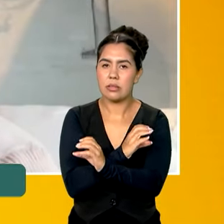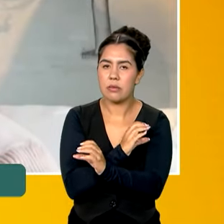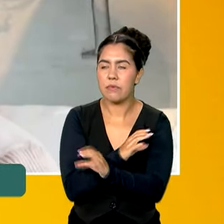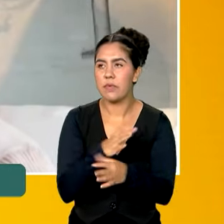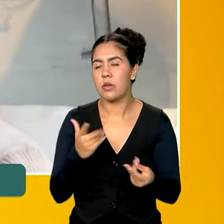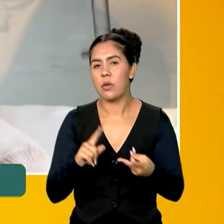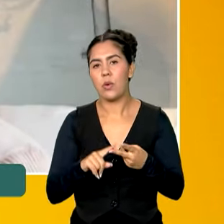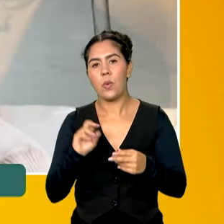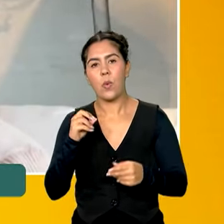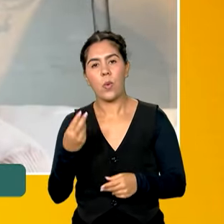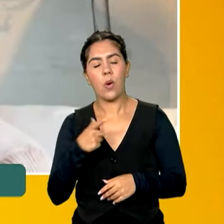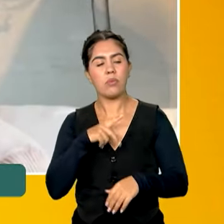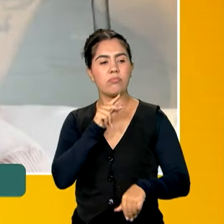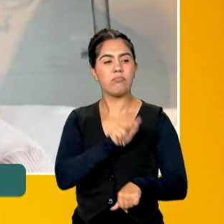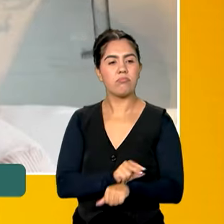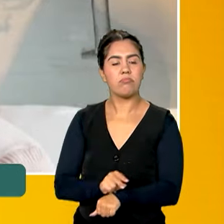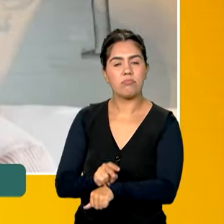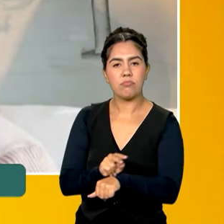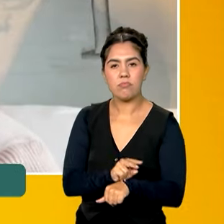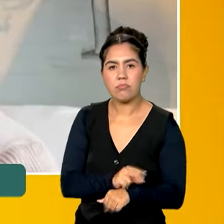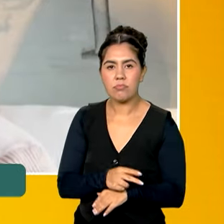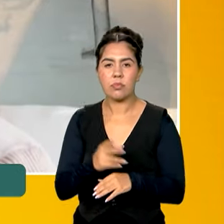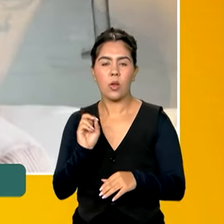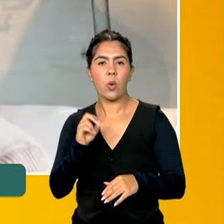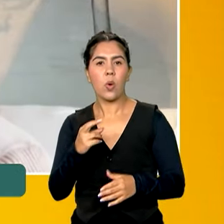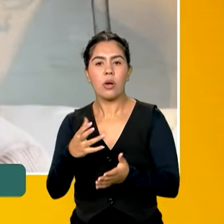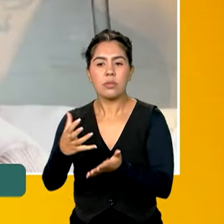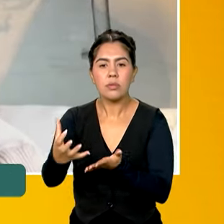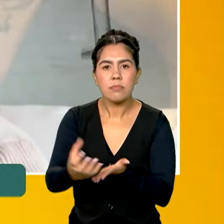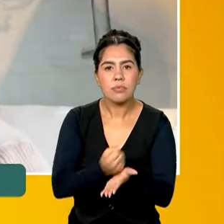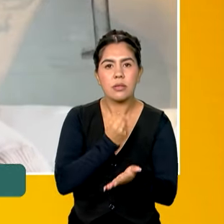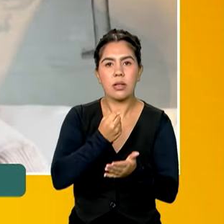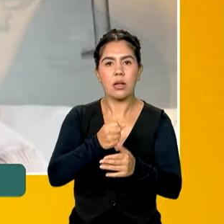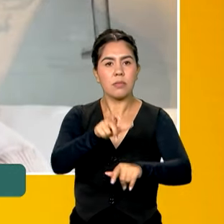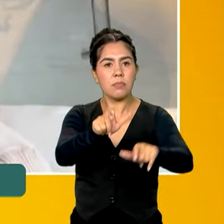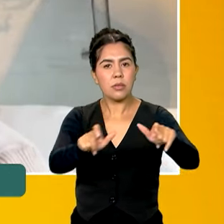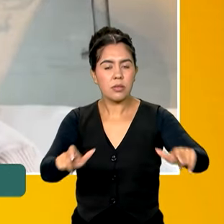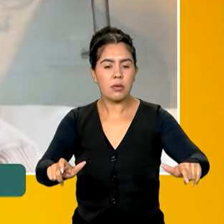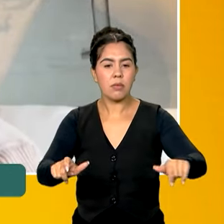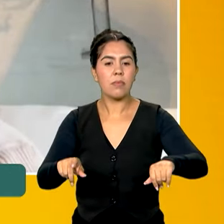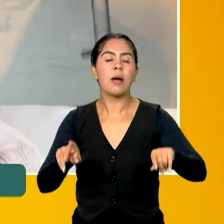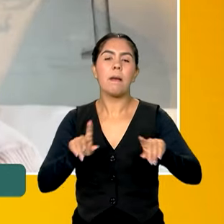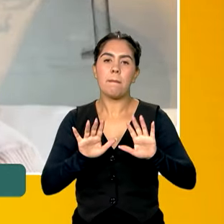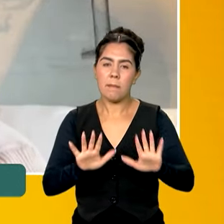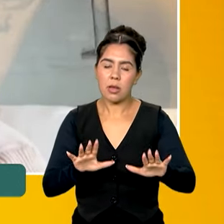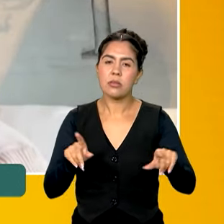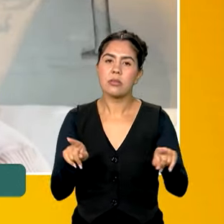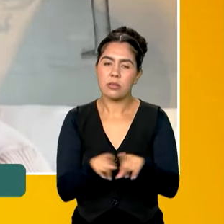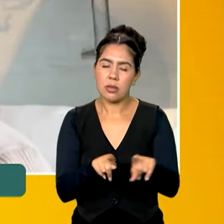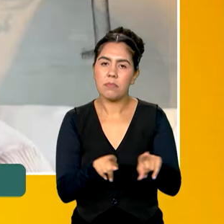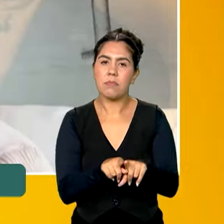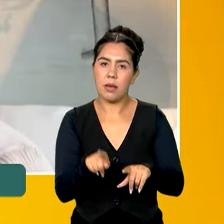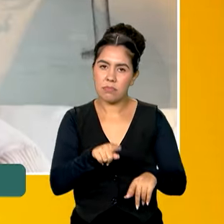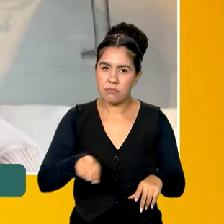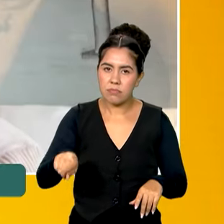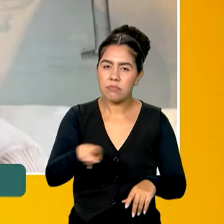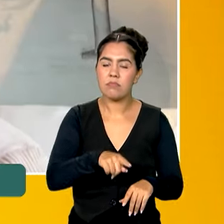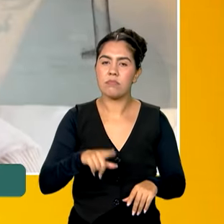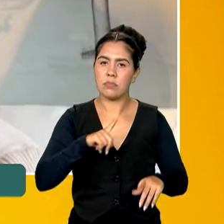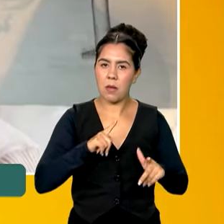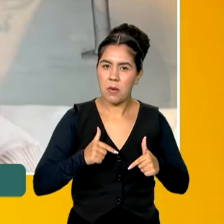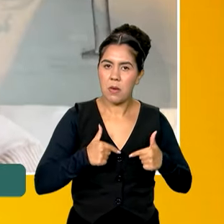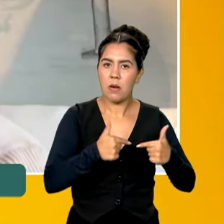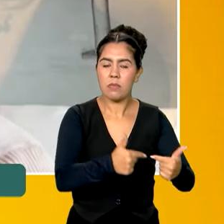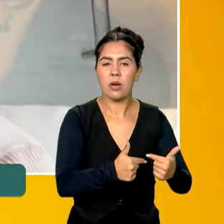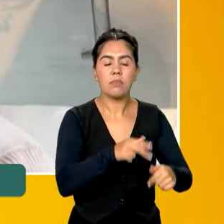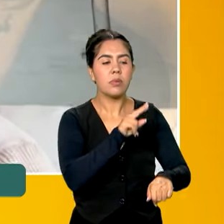de guarda, de resgate de pessoas, que também estão sendo atuantes também na